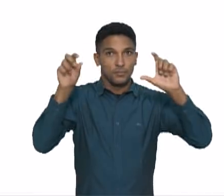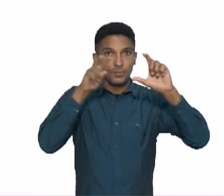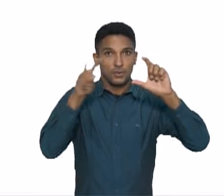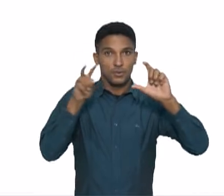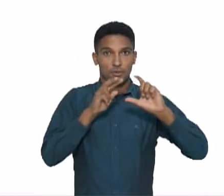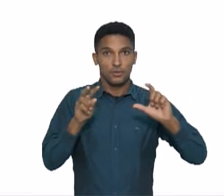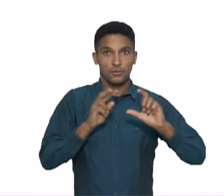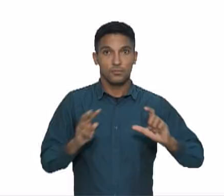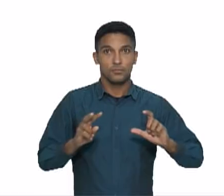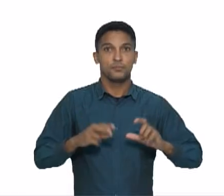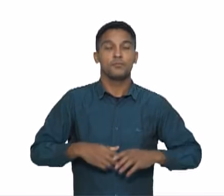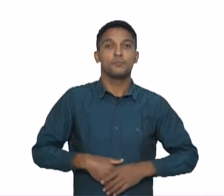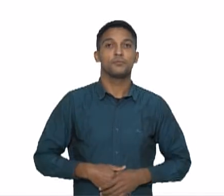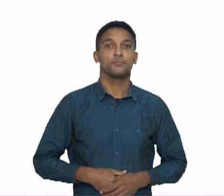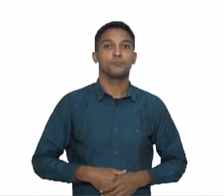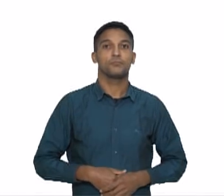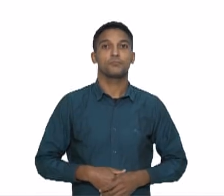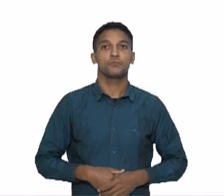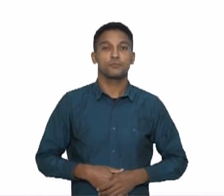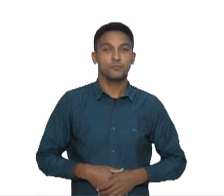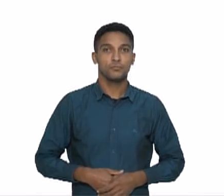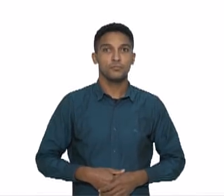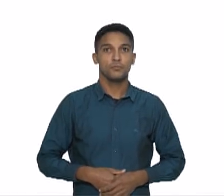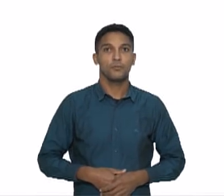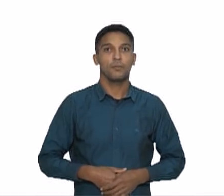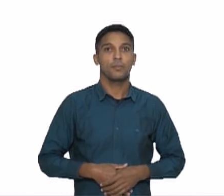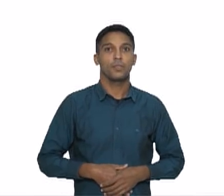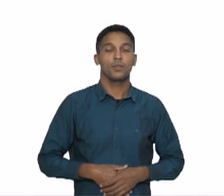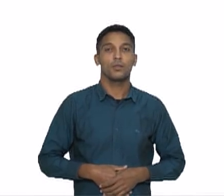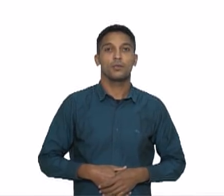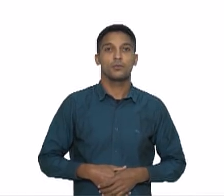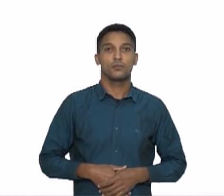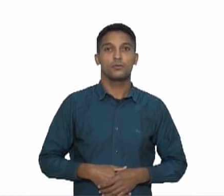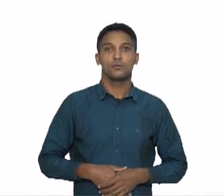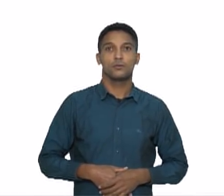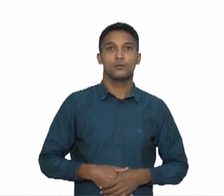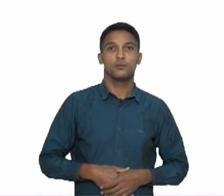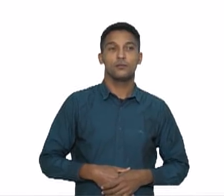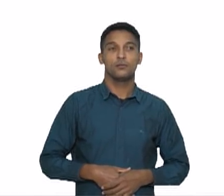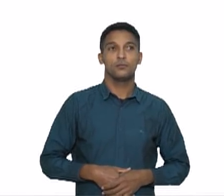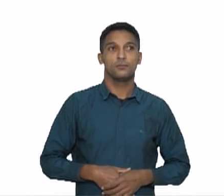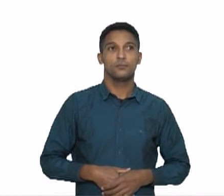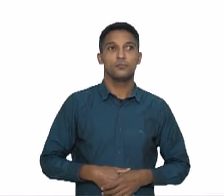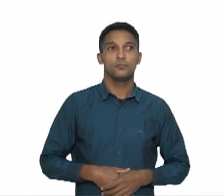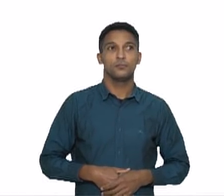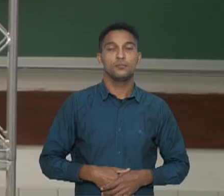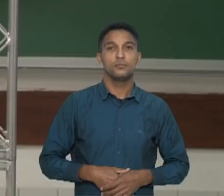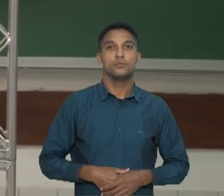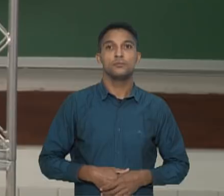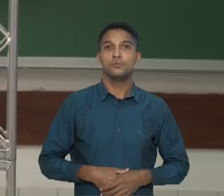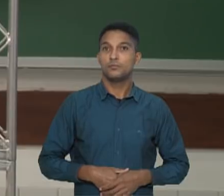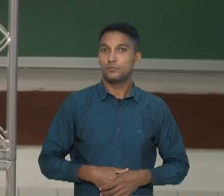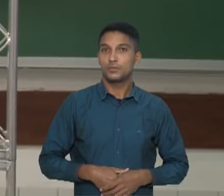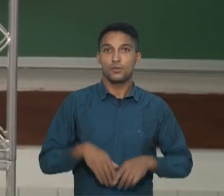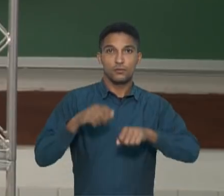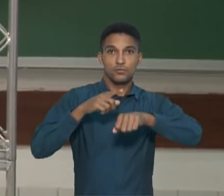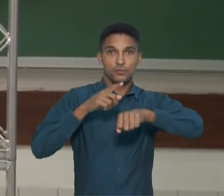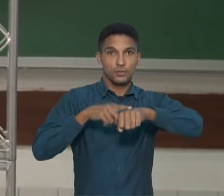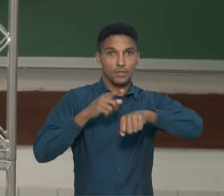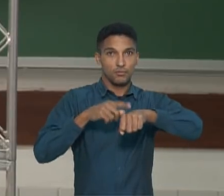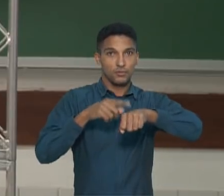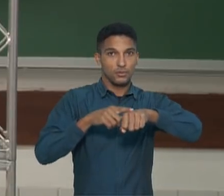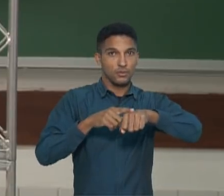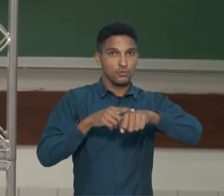cachorro Basset e uma senhora, dona do cachorro, todos são personagens principais. Um tempo para